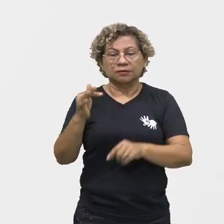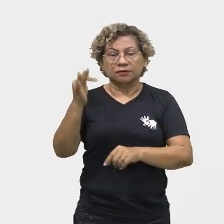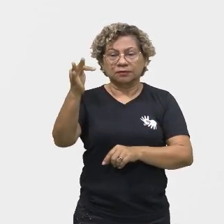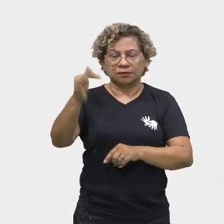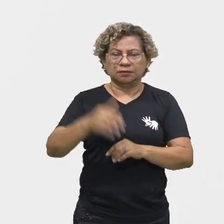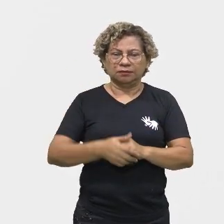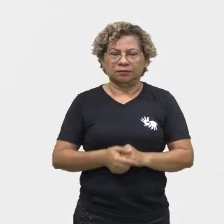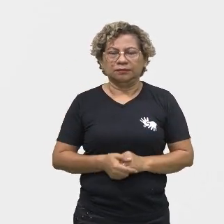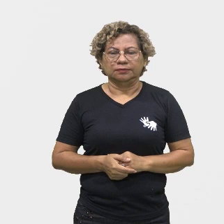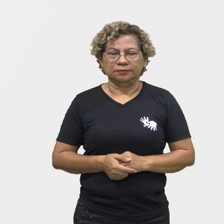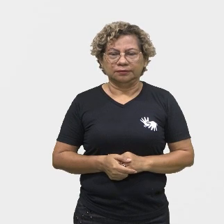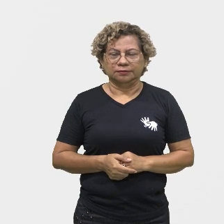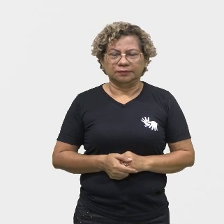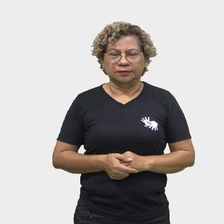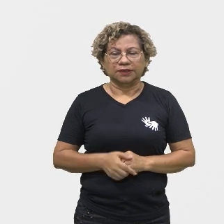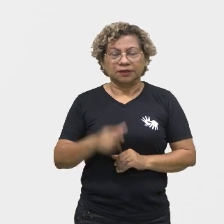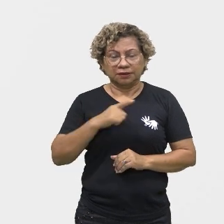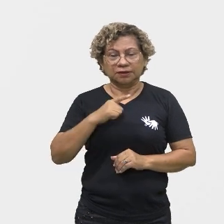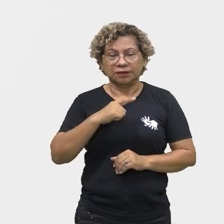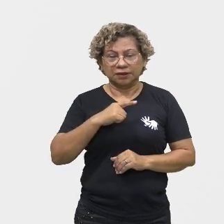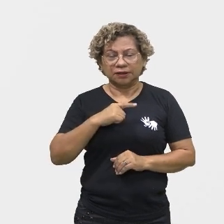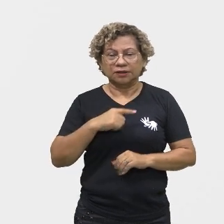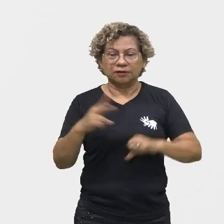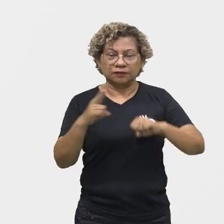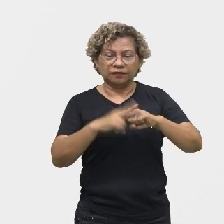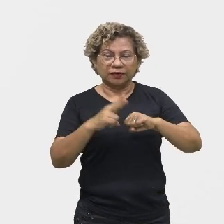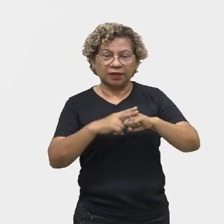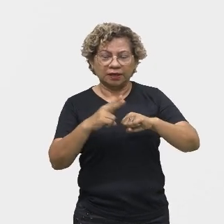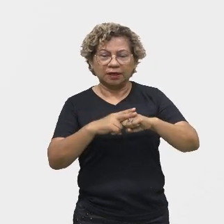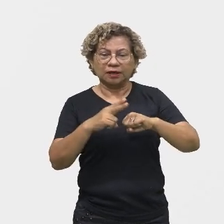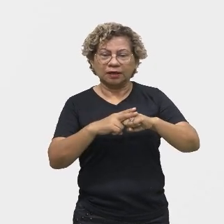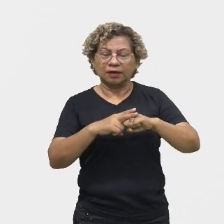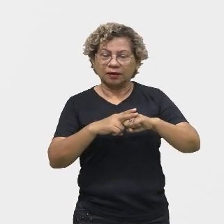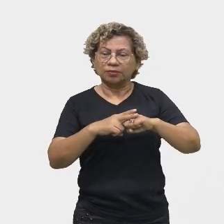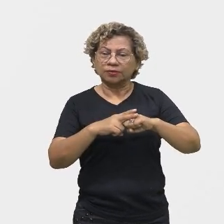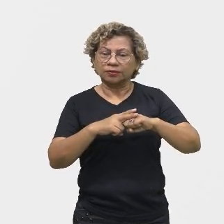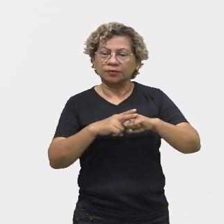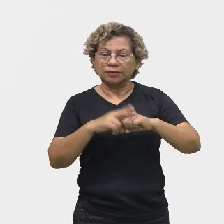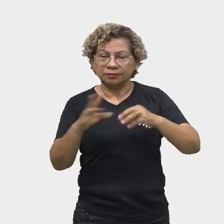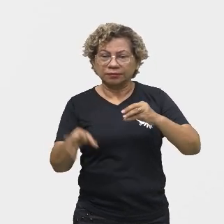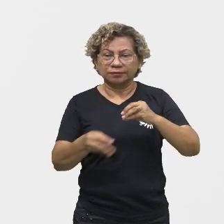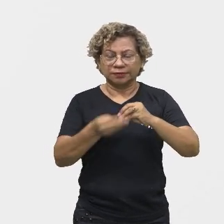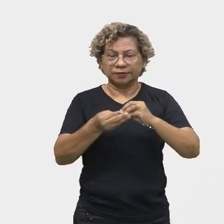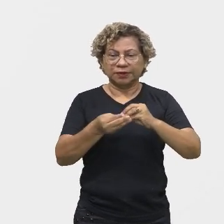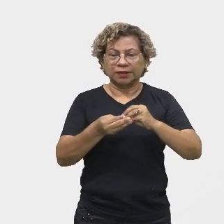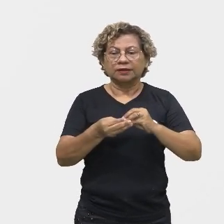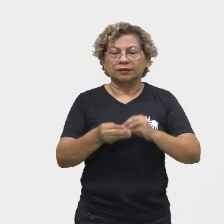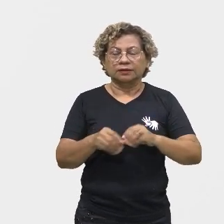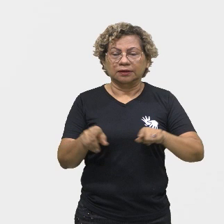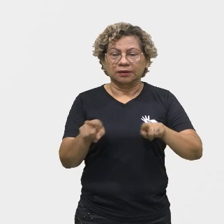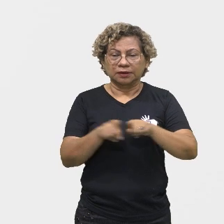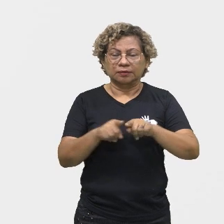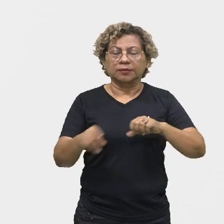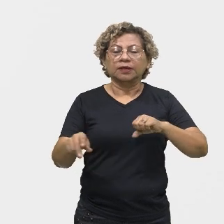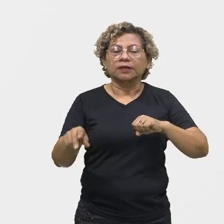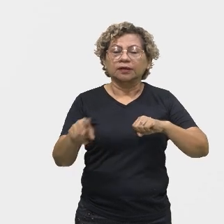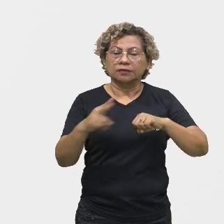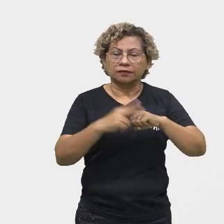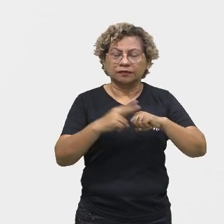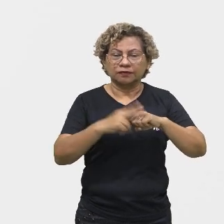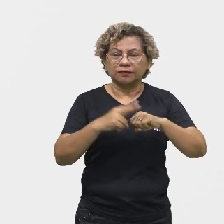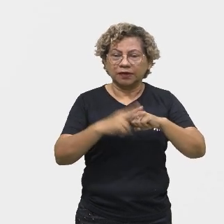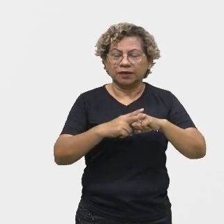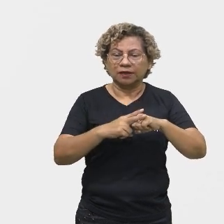verbo auxiliar, que é o formador de futuro, né? Nós estamos falando de will, aí mais verbo principal, mais complemento. Então, essa